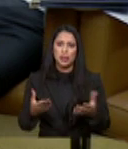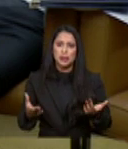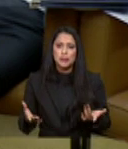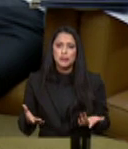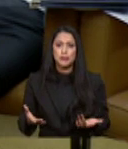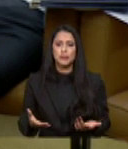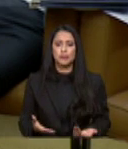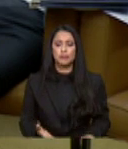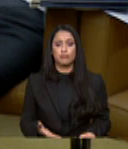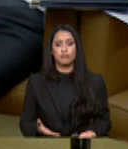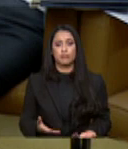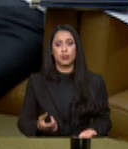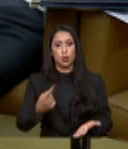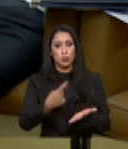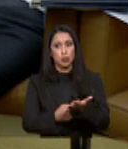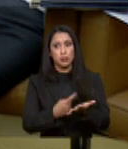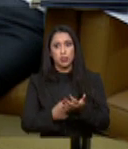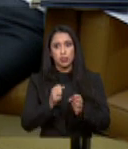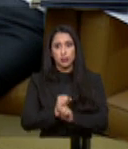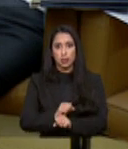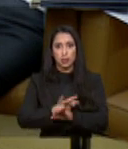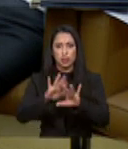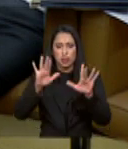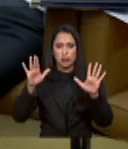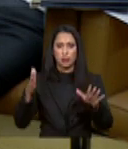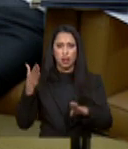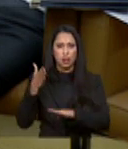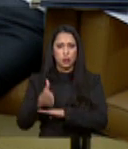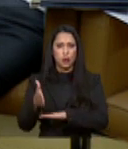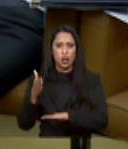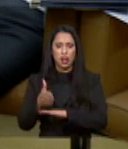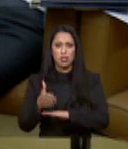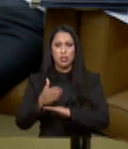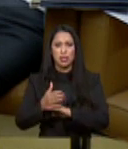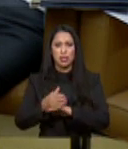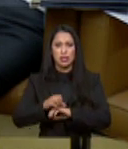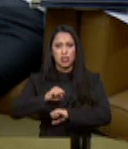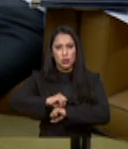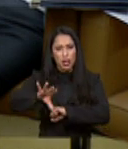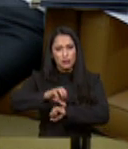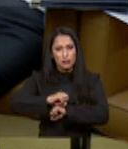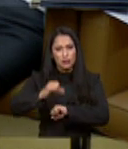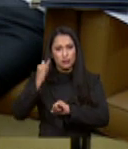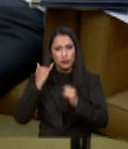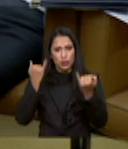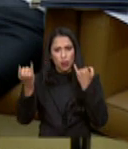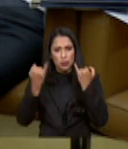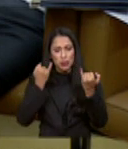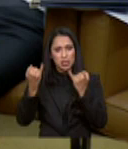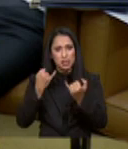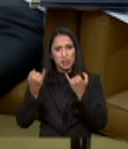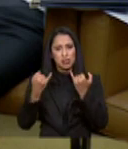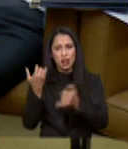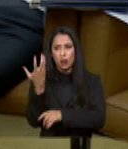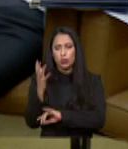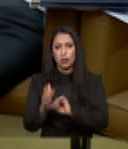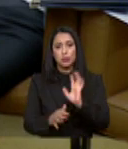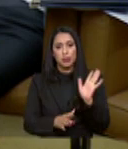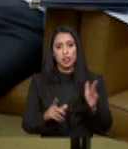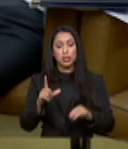ainda também o comprometimento da transparência e do acesso à informação nos dados ambientais. Recentemente, nós